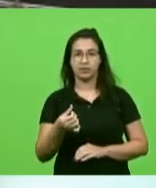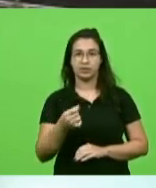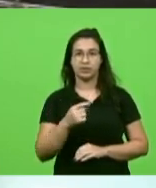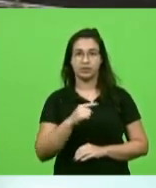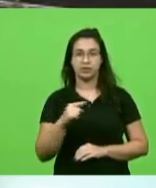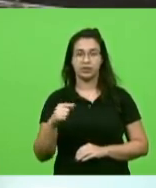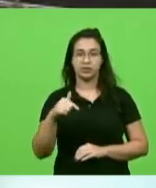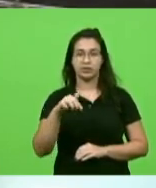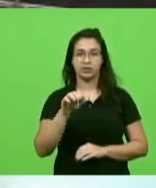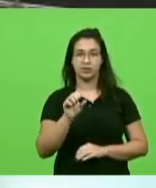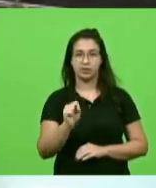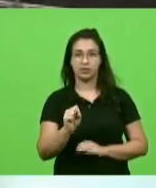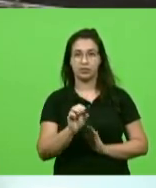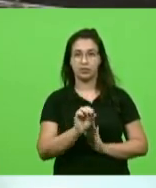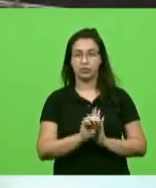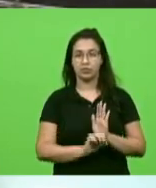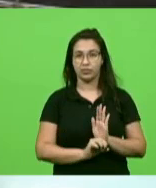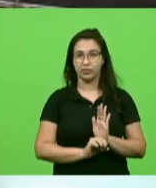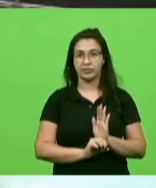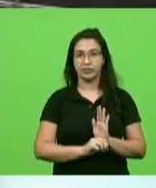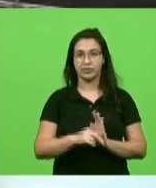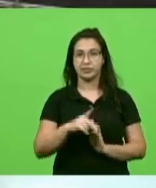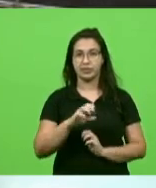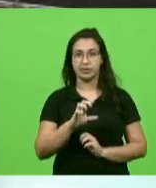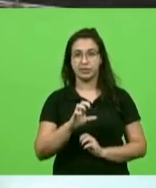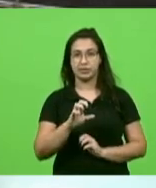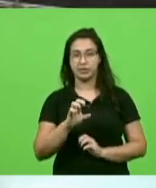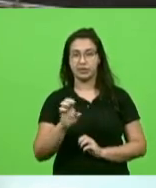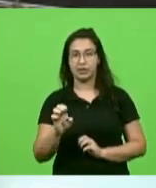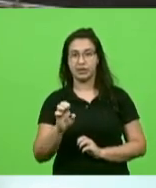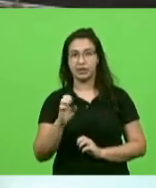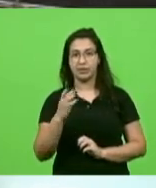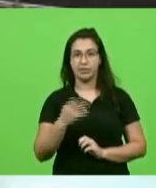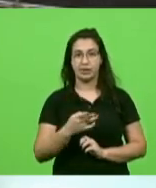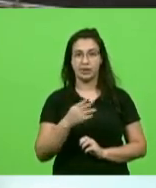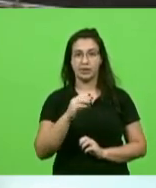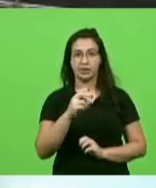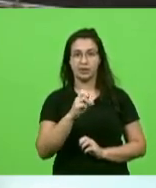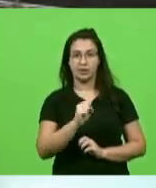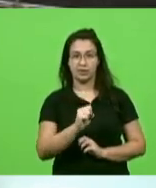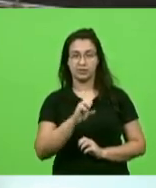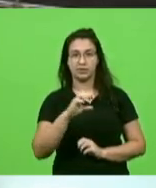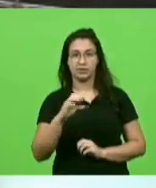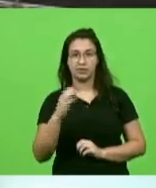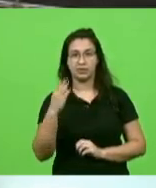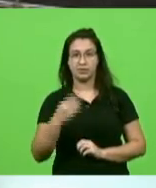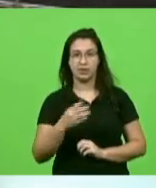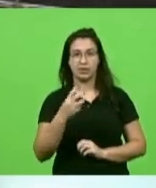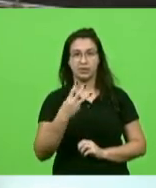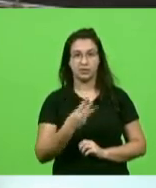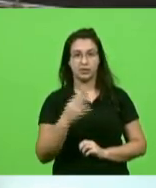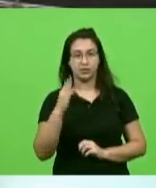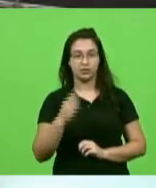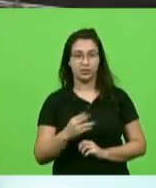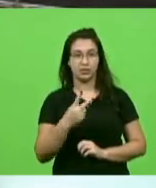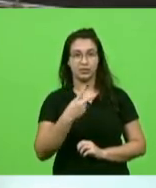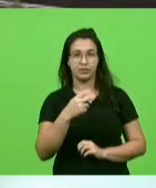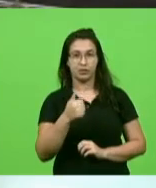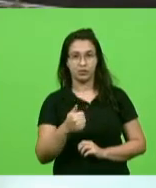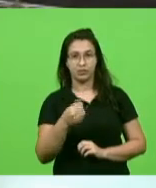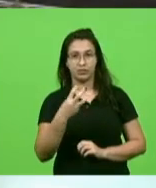verifica-se a Expedição do Ofício TSE barra se ser babá 3/21